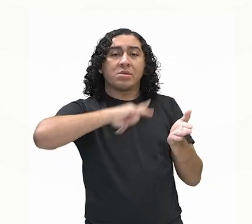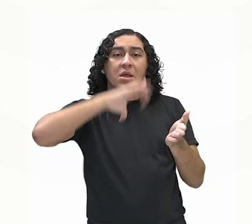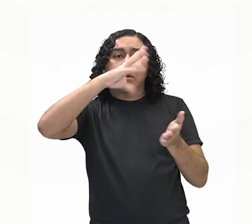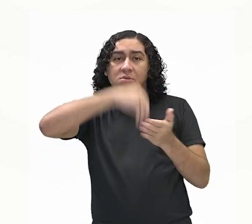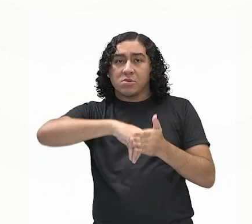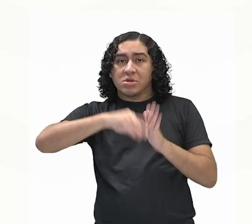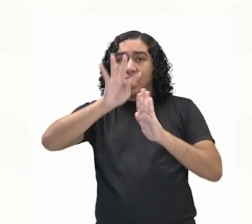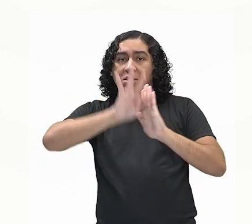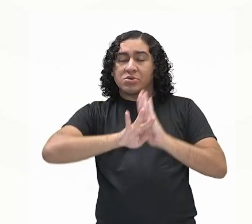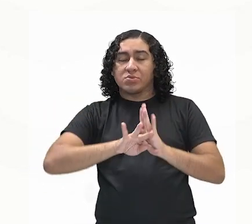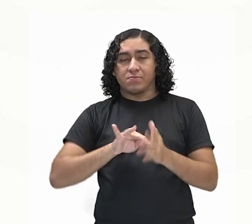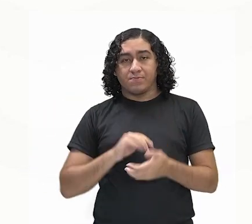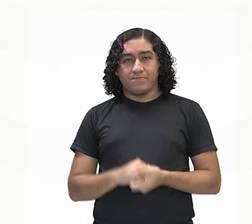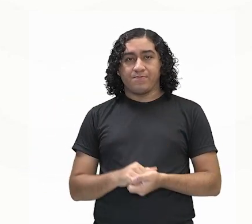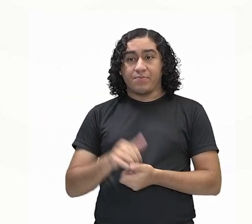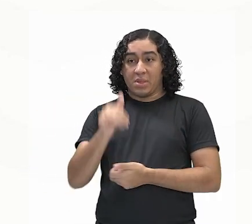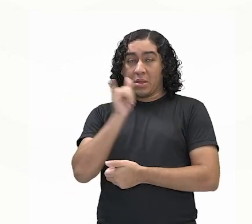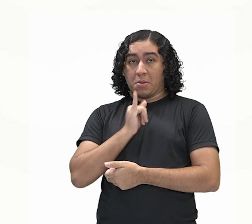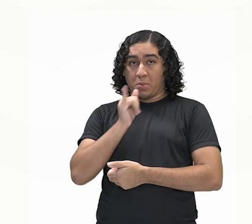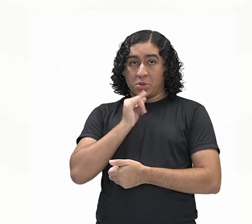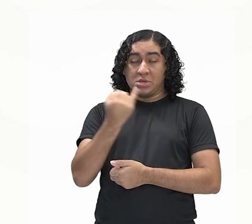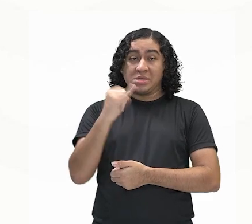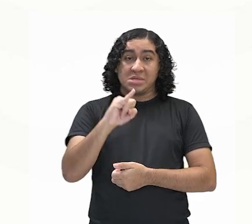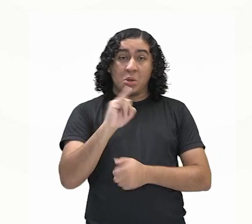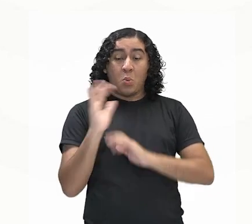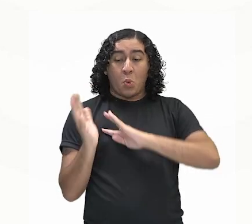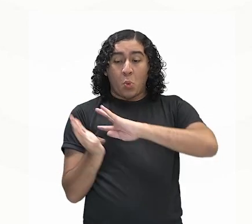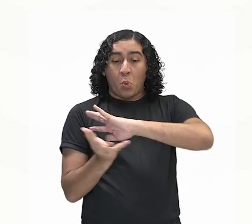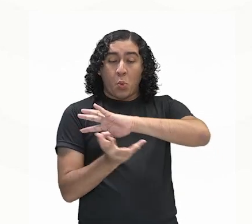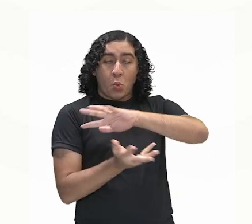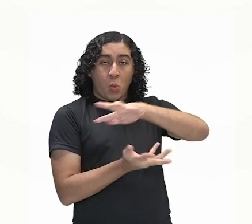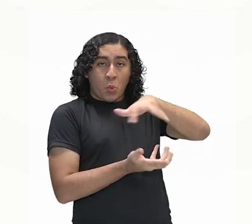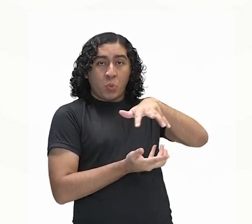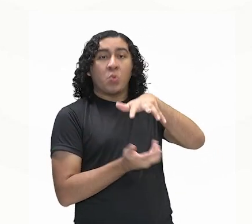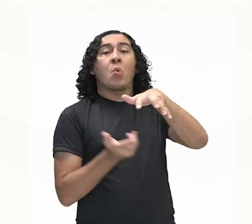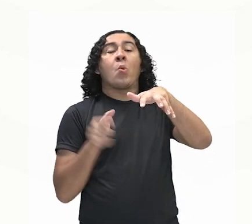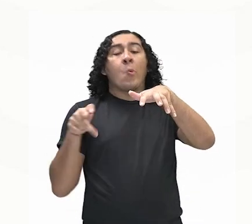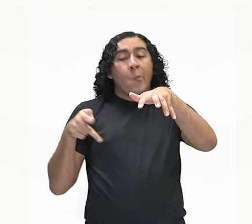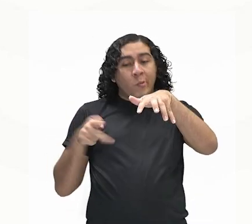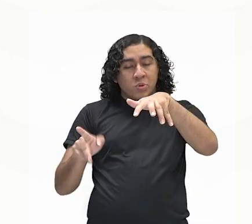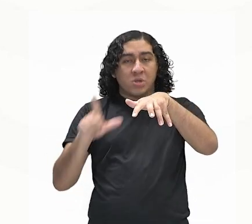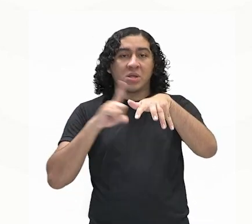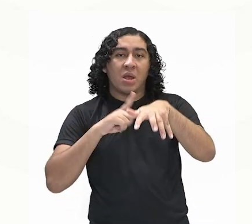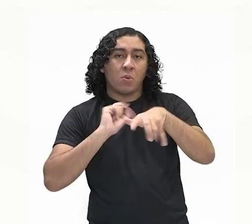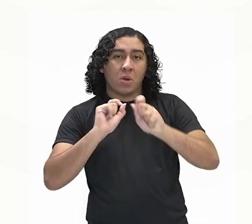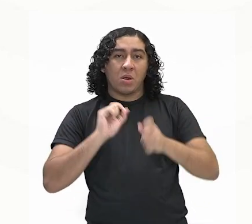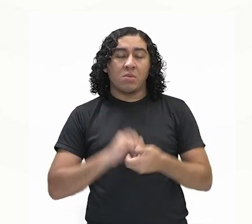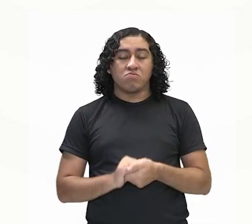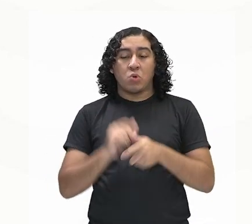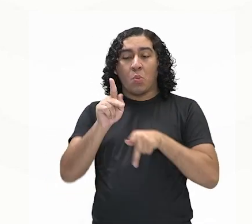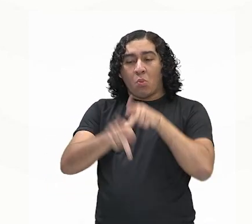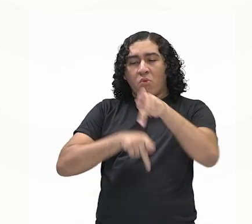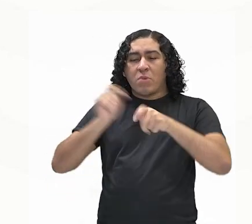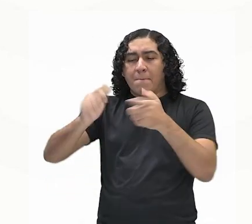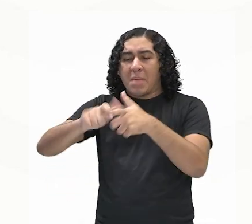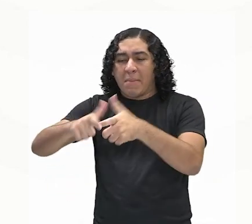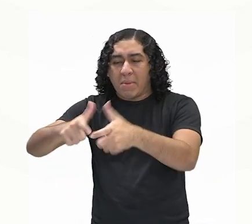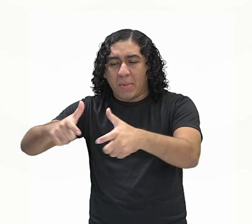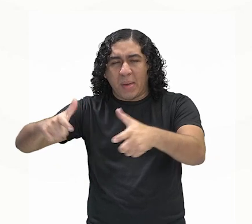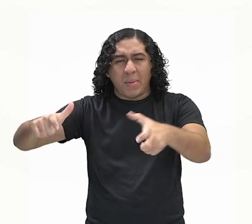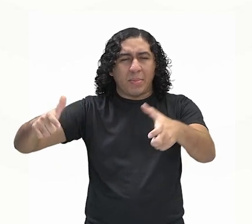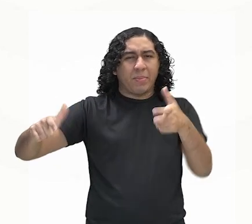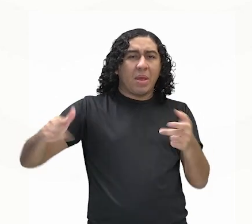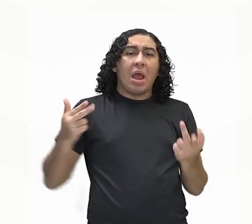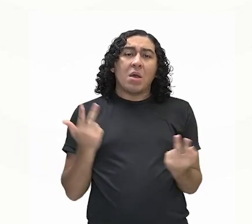que se o mundo continuasse a consumir os recursos naturais, tais como eles eram consumidos lá na década